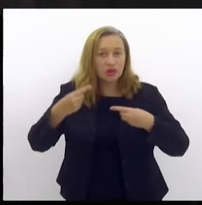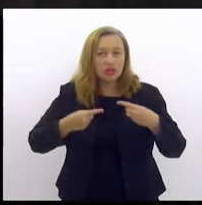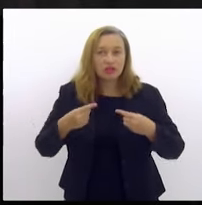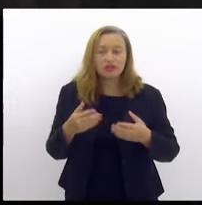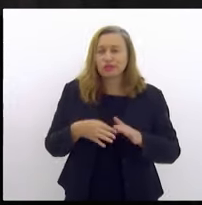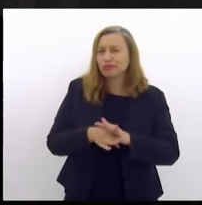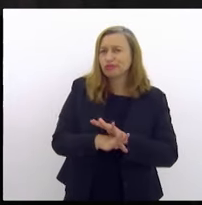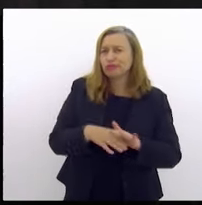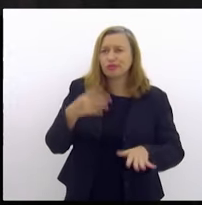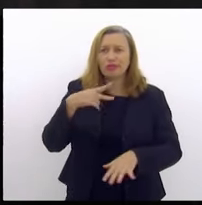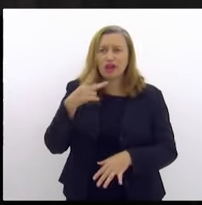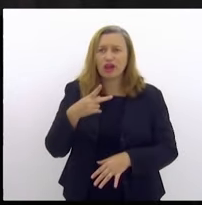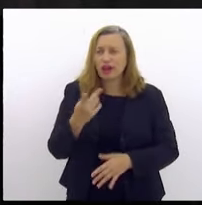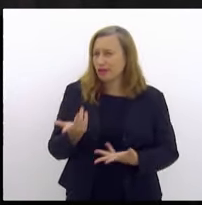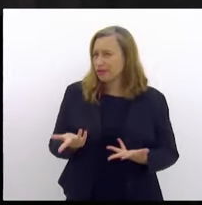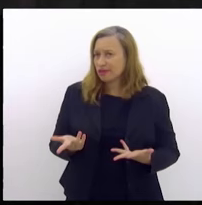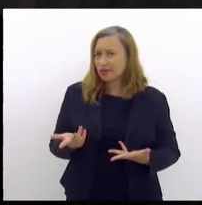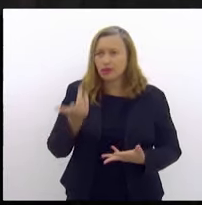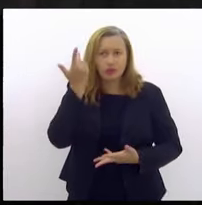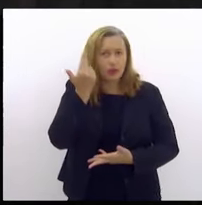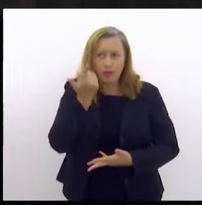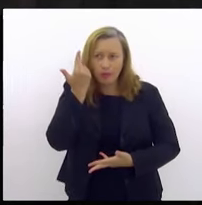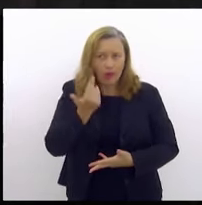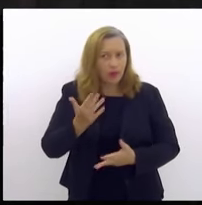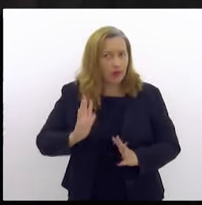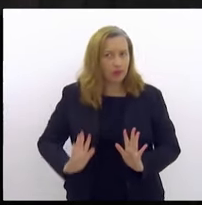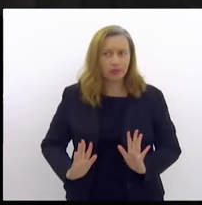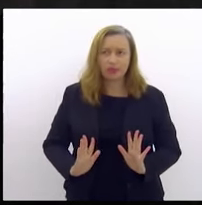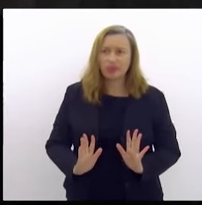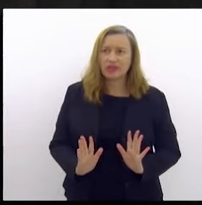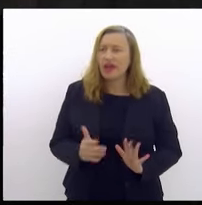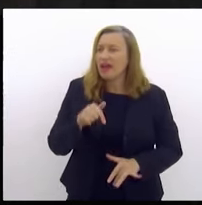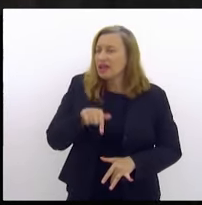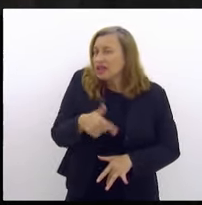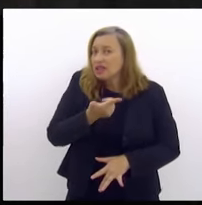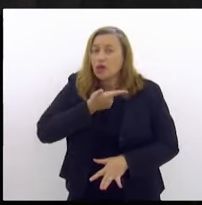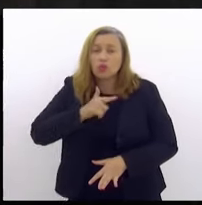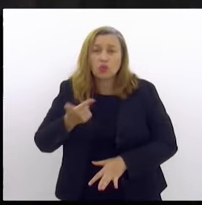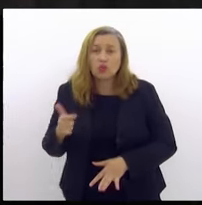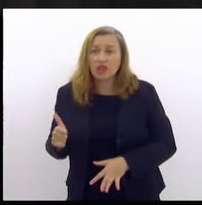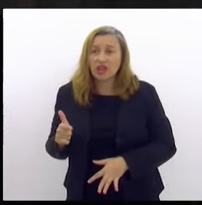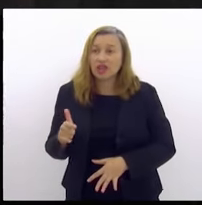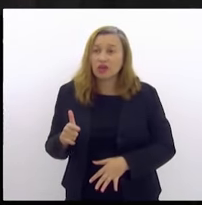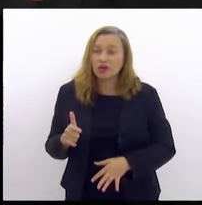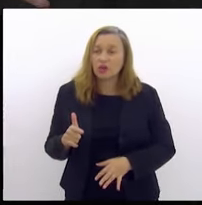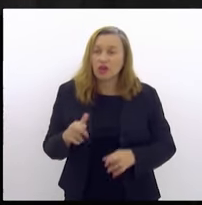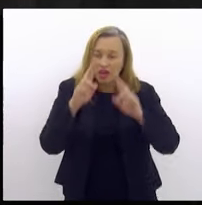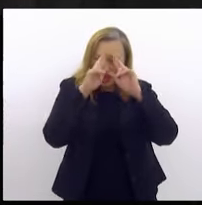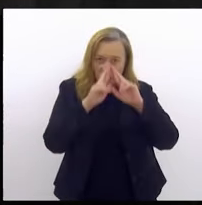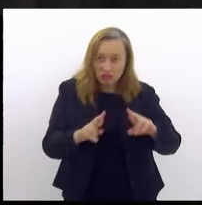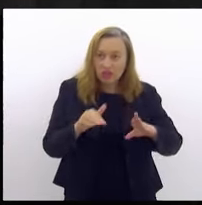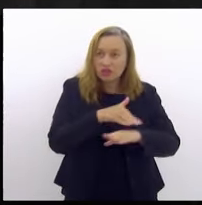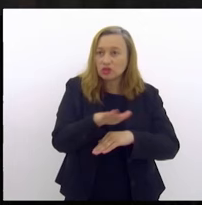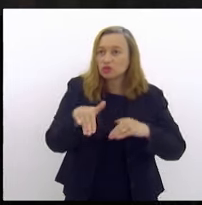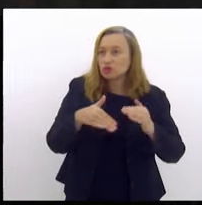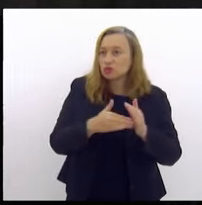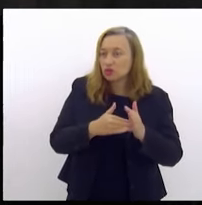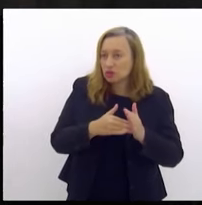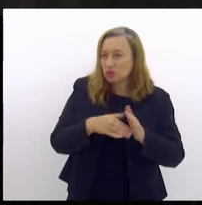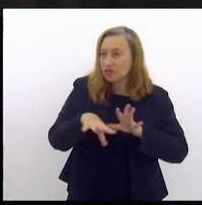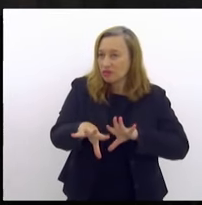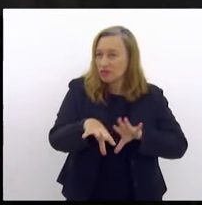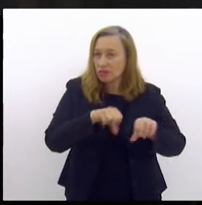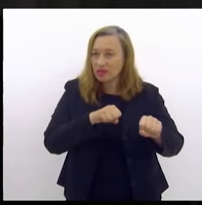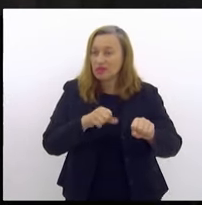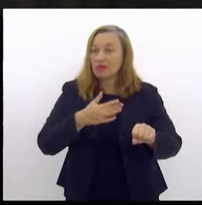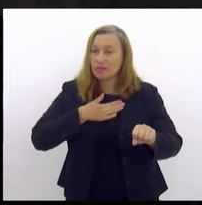isso, vovó viu a uva. Aqui não tem, respeitando todas as formações,